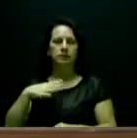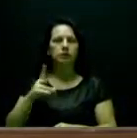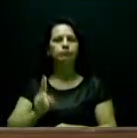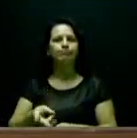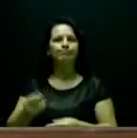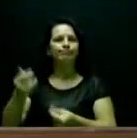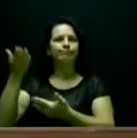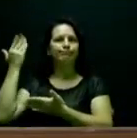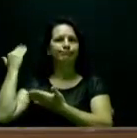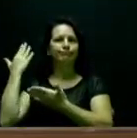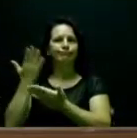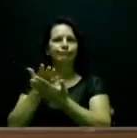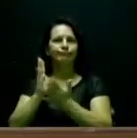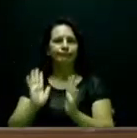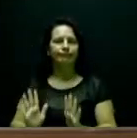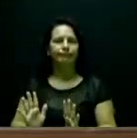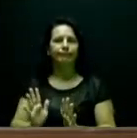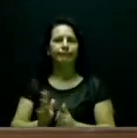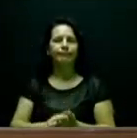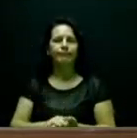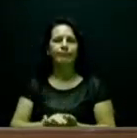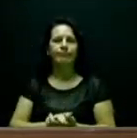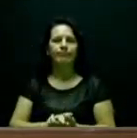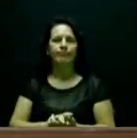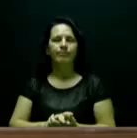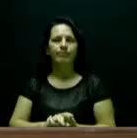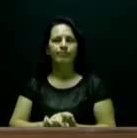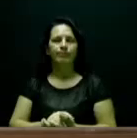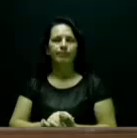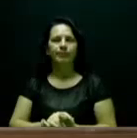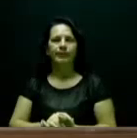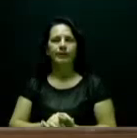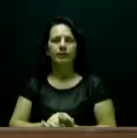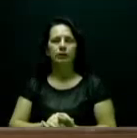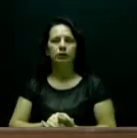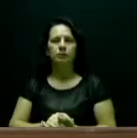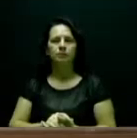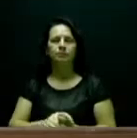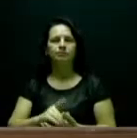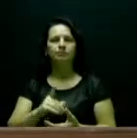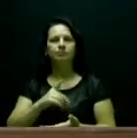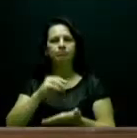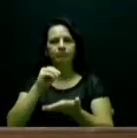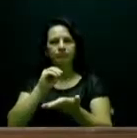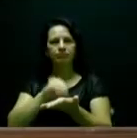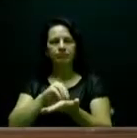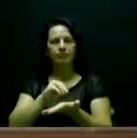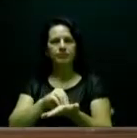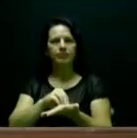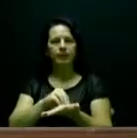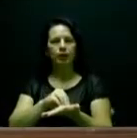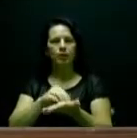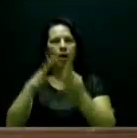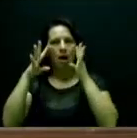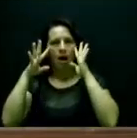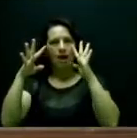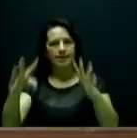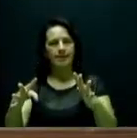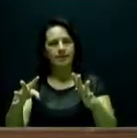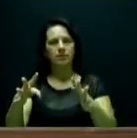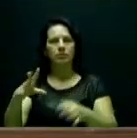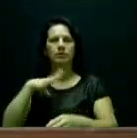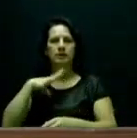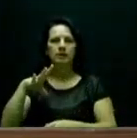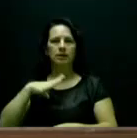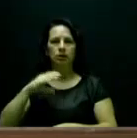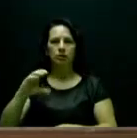vai ficar para trás no seu teor humanista. E isto falta maior atenção na nossa